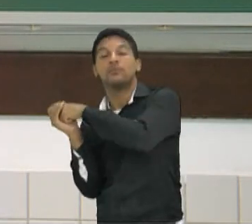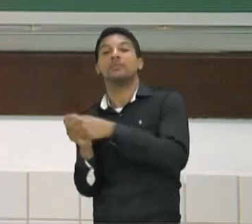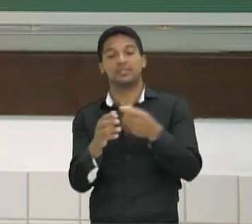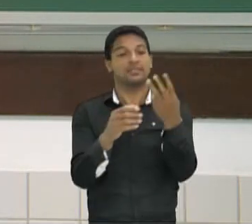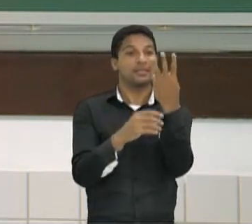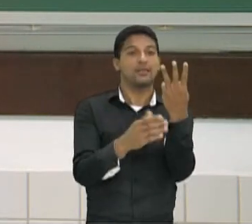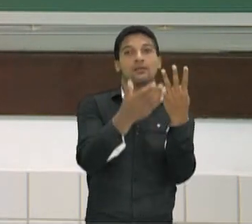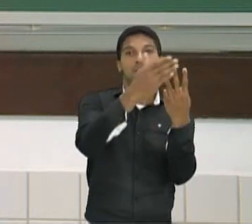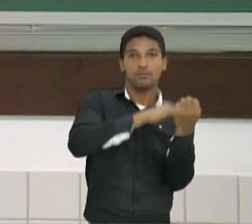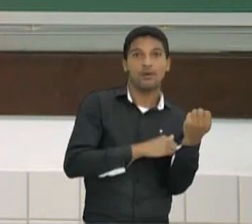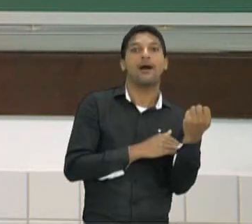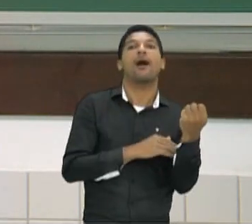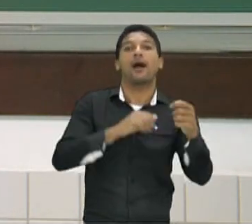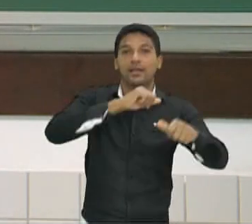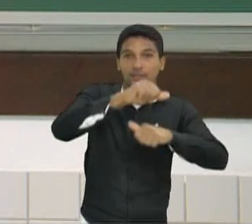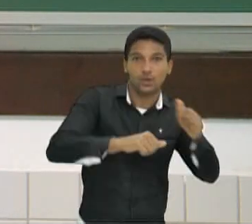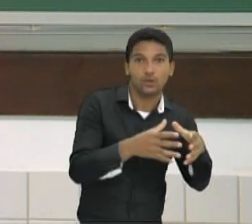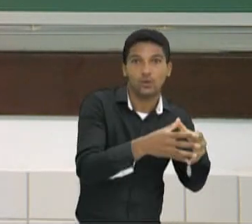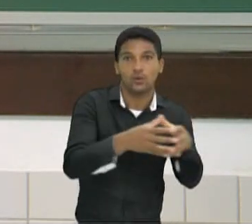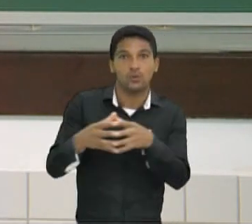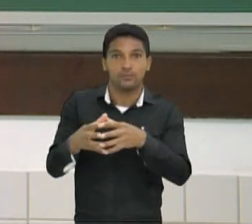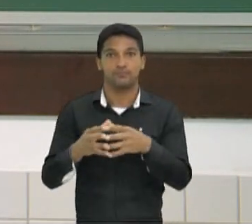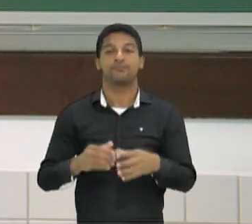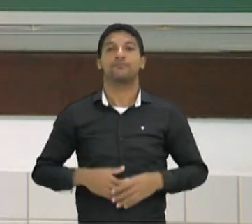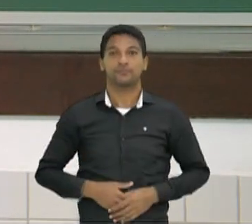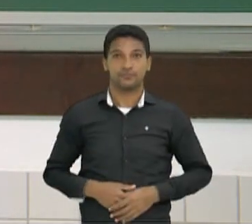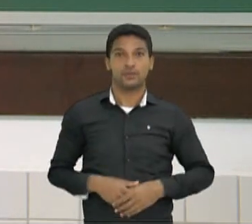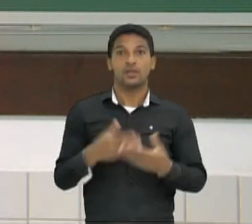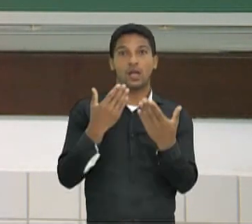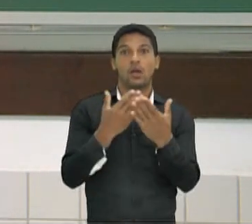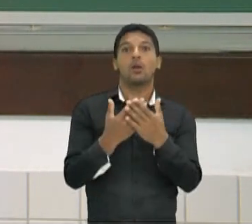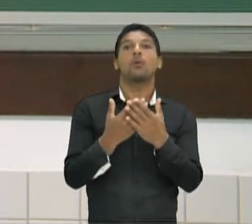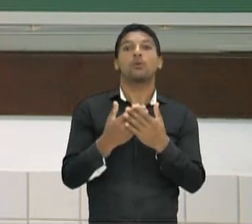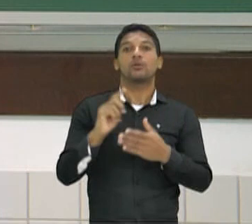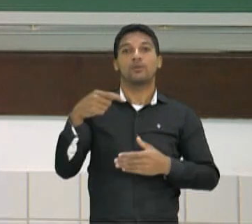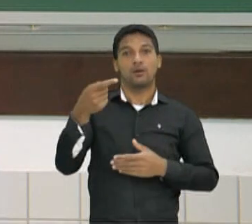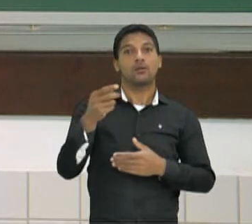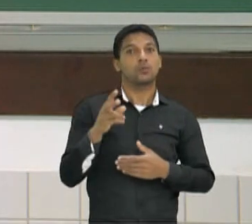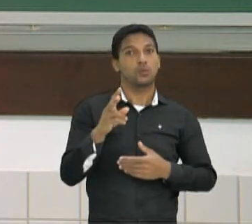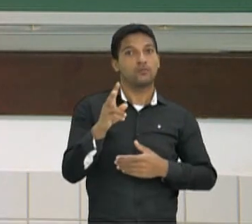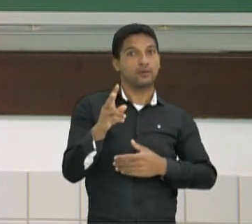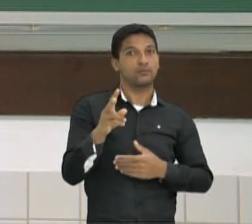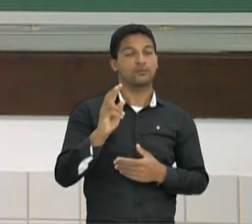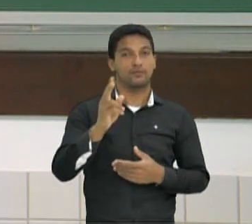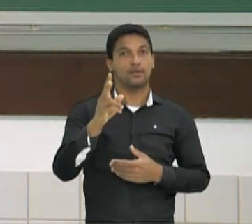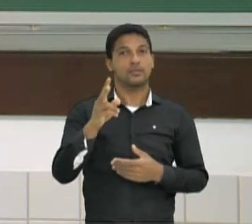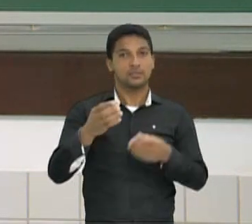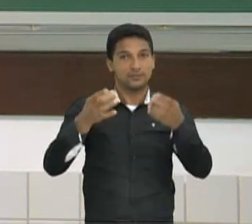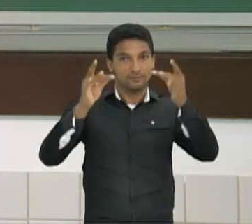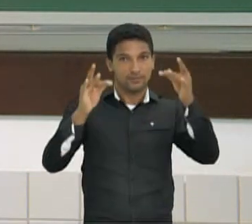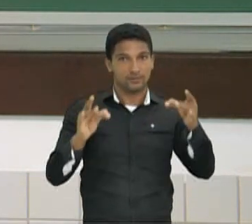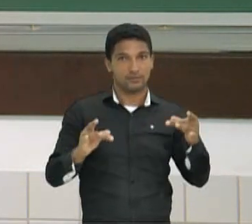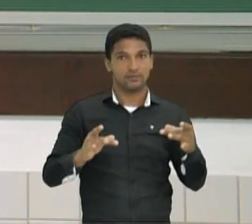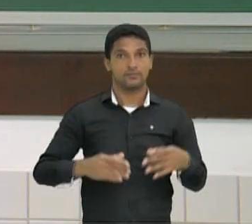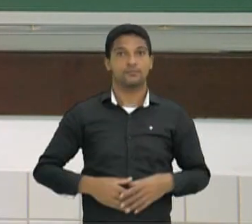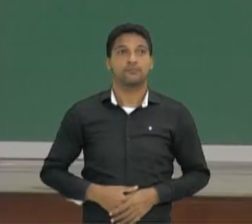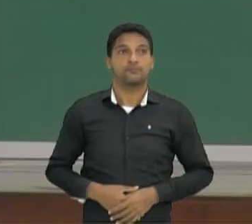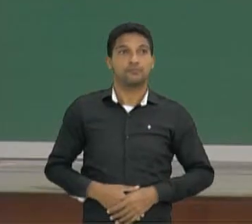3, nós vamos ver como que funciona essa eliminação na próxima aula, né? Quando não eliminar 3, não acaba aquele turno. Então, os